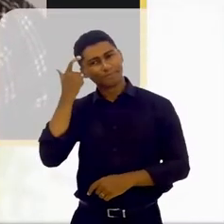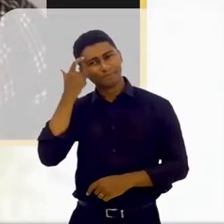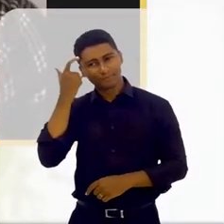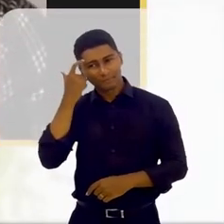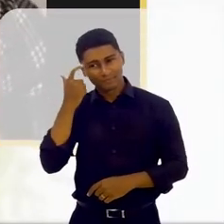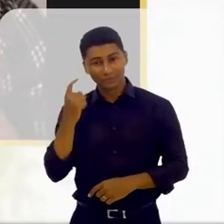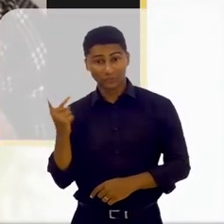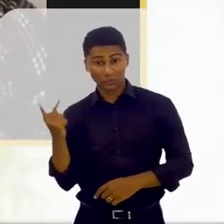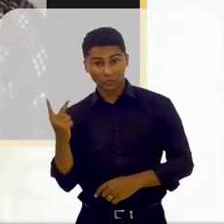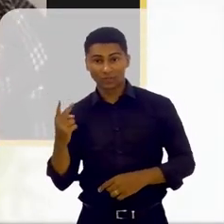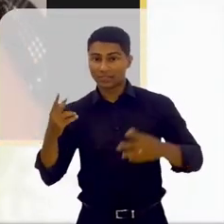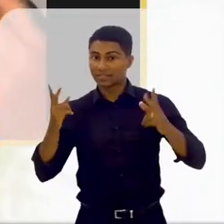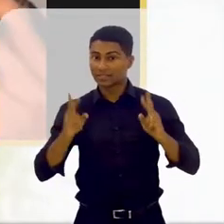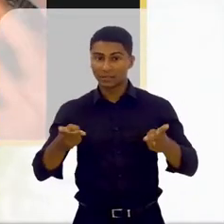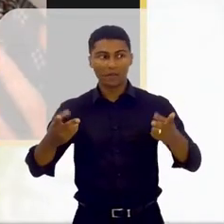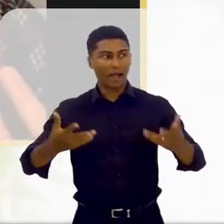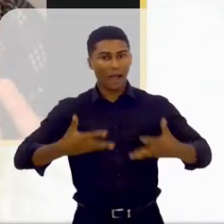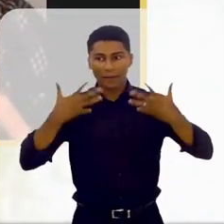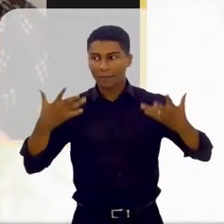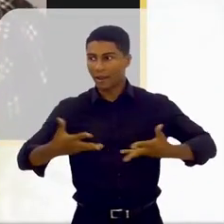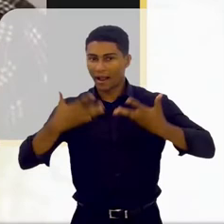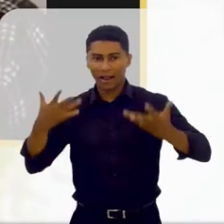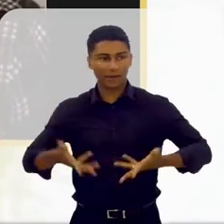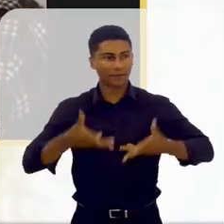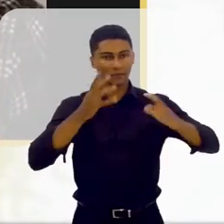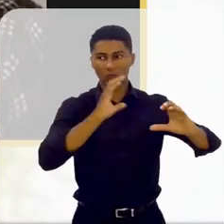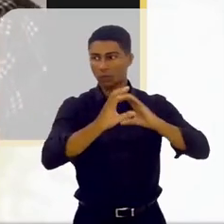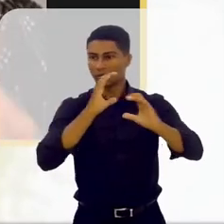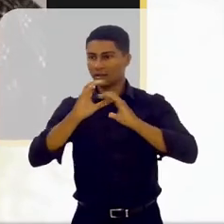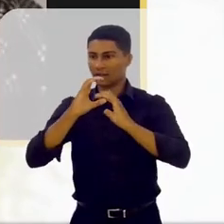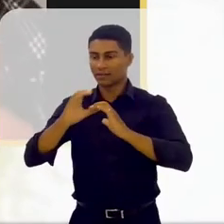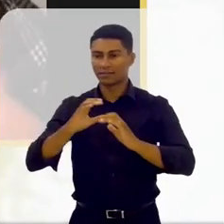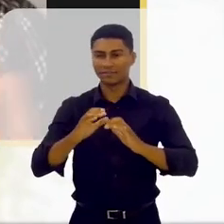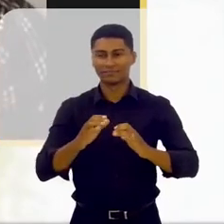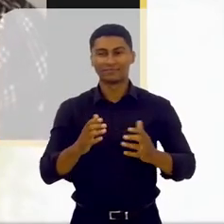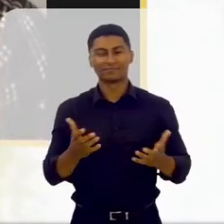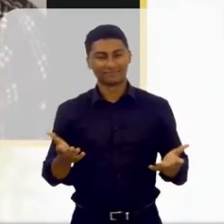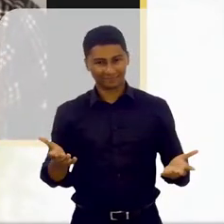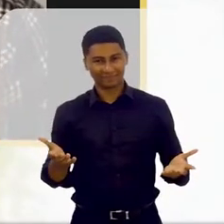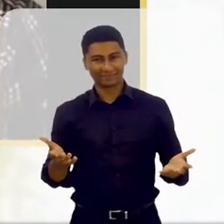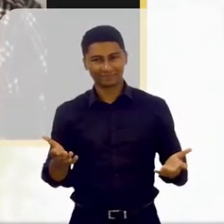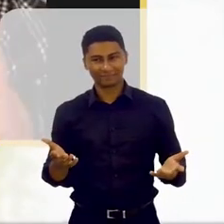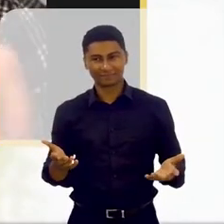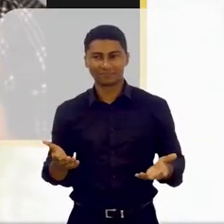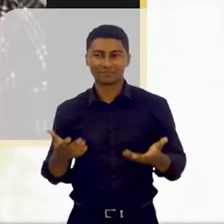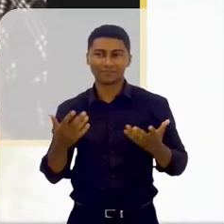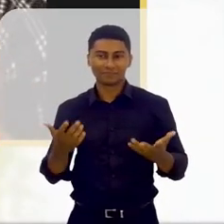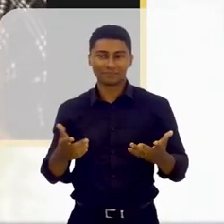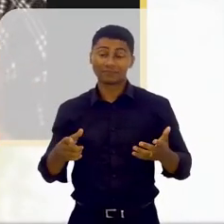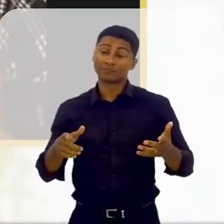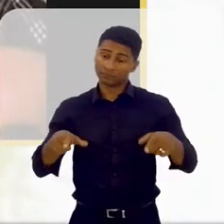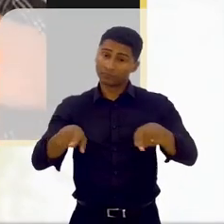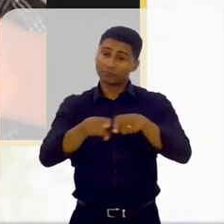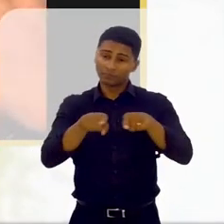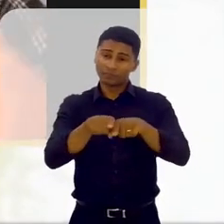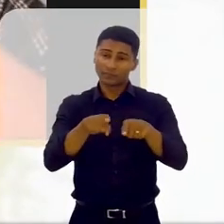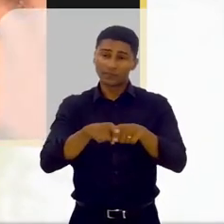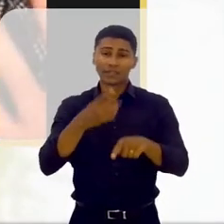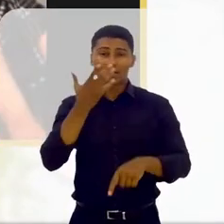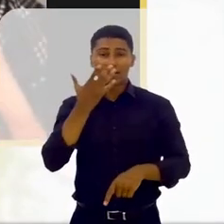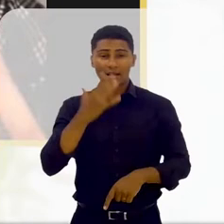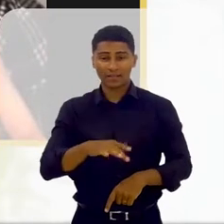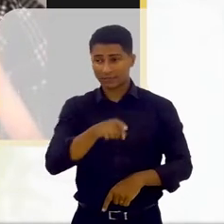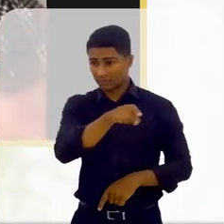gente ser bastante hiperativo e comunicativo também, o nosso negócio era se comunicar. A gente entende também que teve